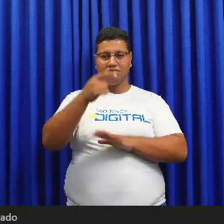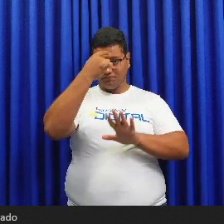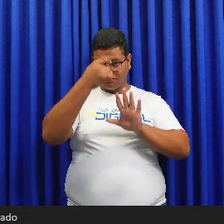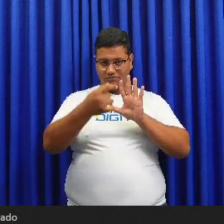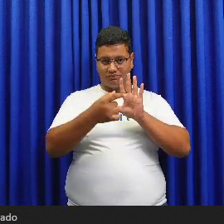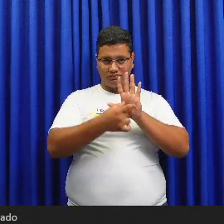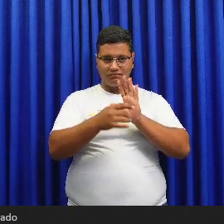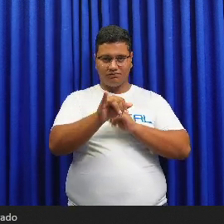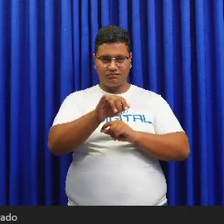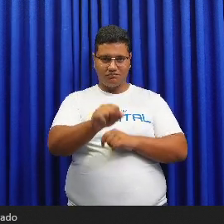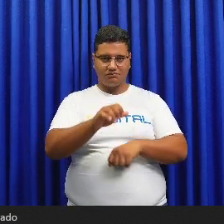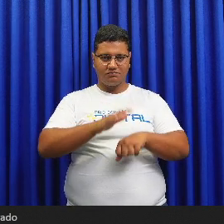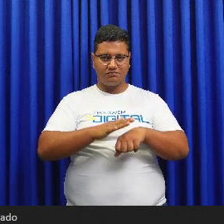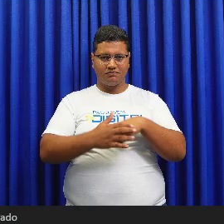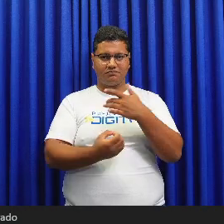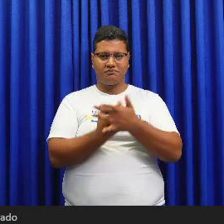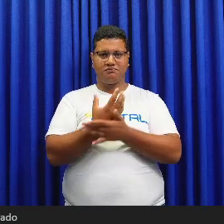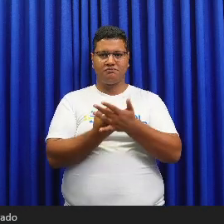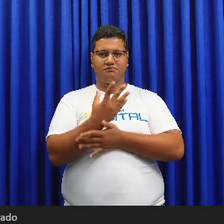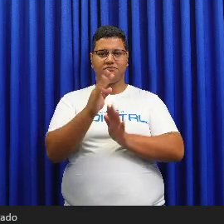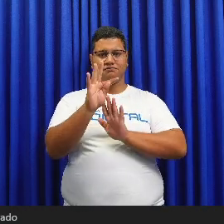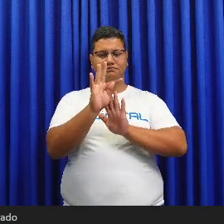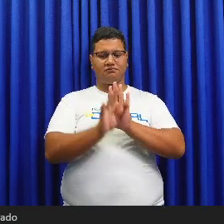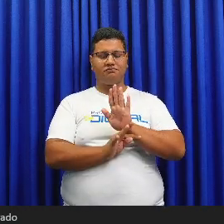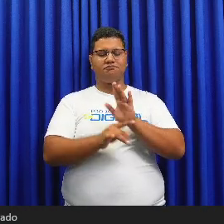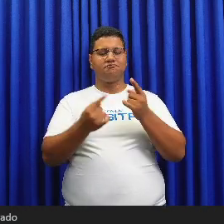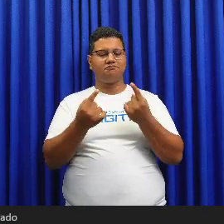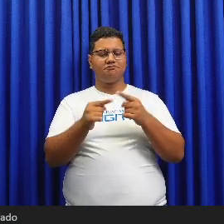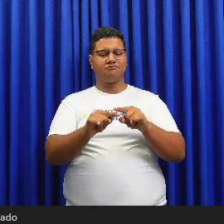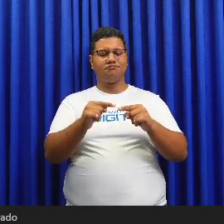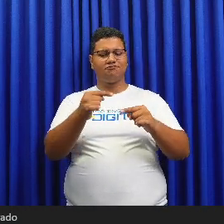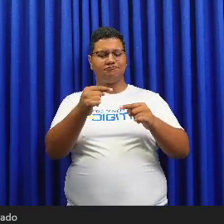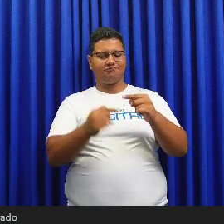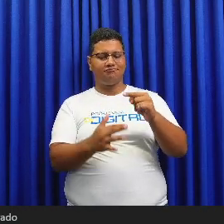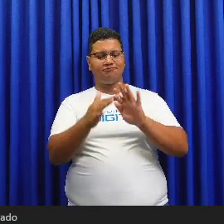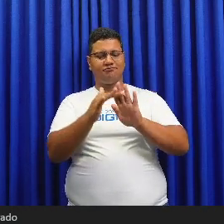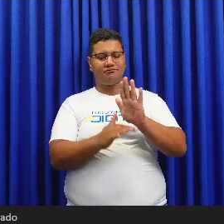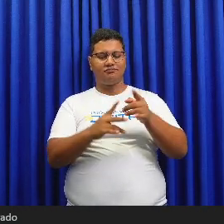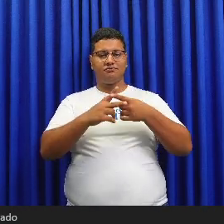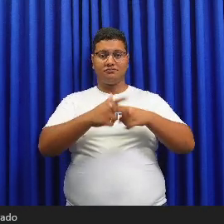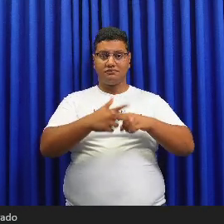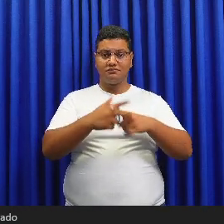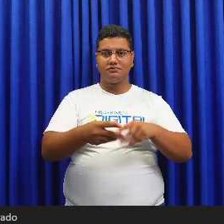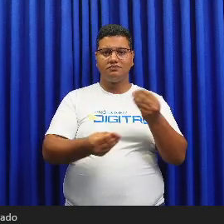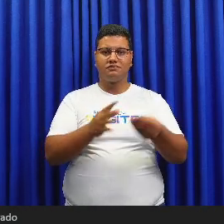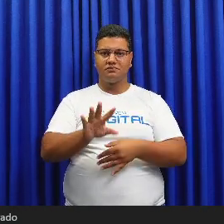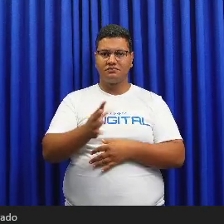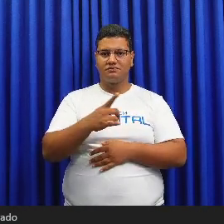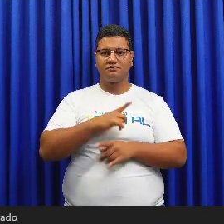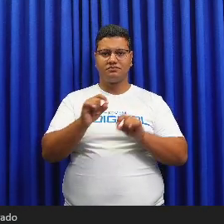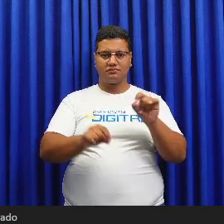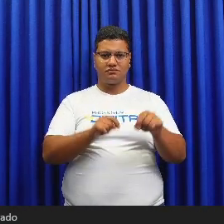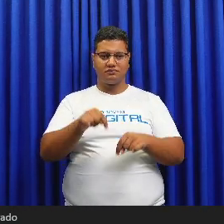gerar textos, a gente aprendeu a criar uma linha editorial. Na linha editorial,